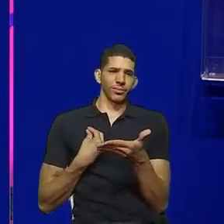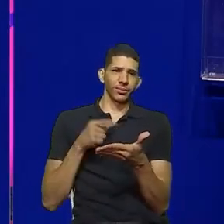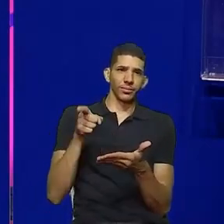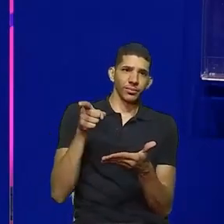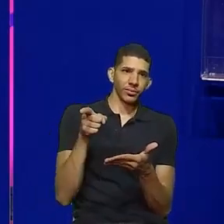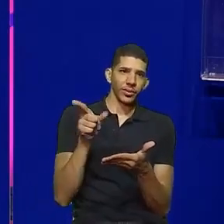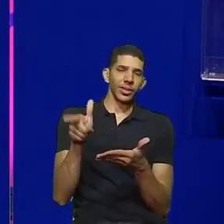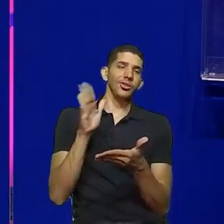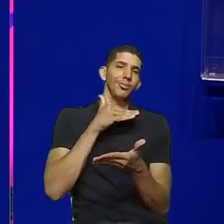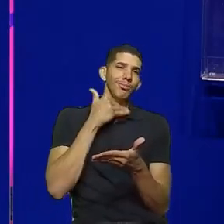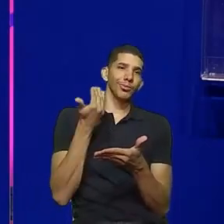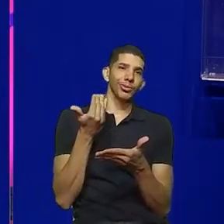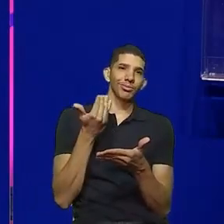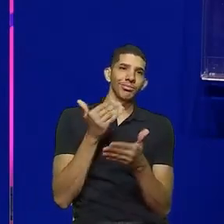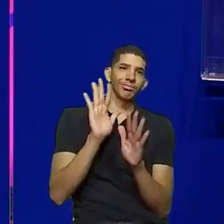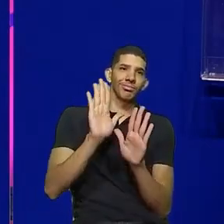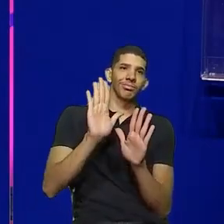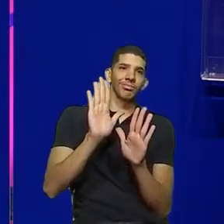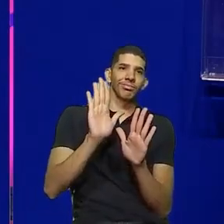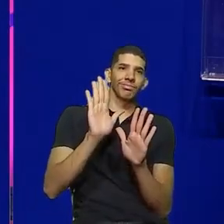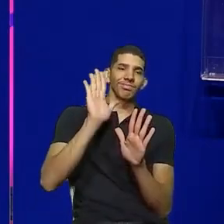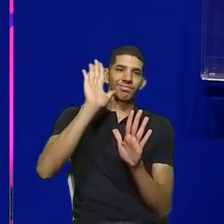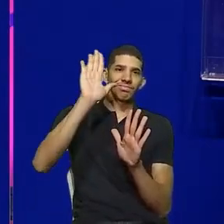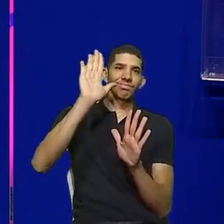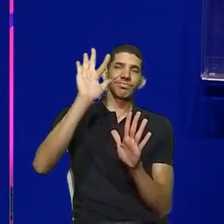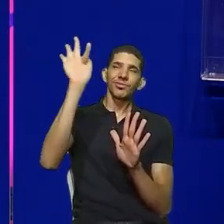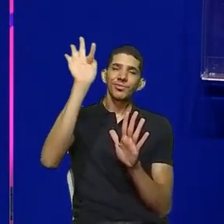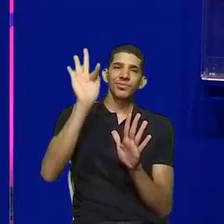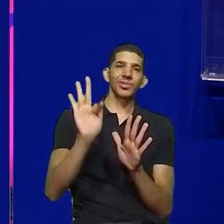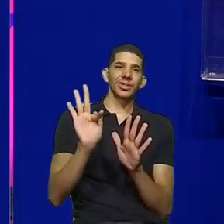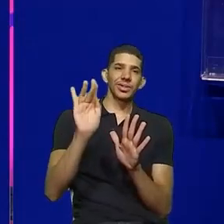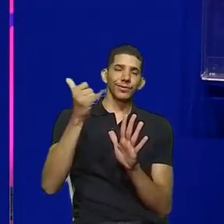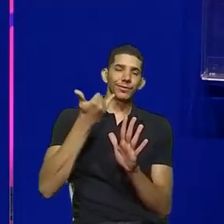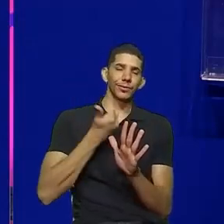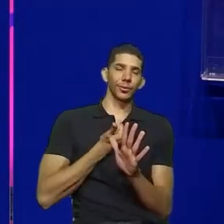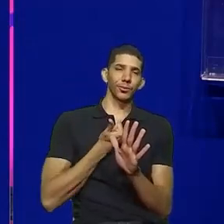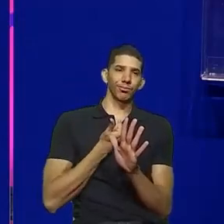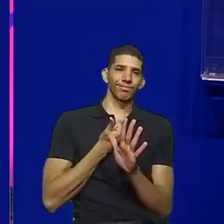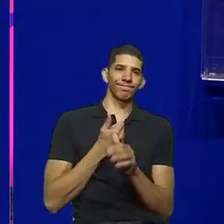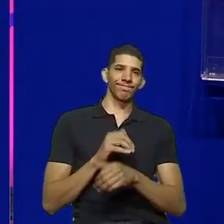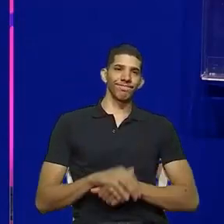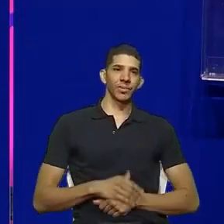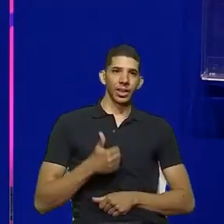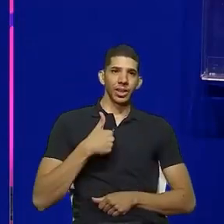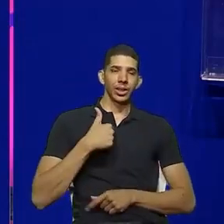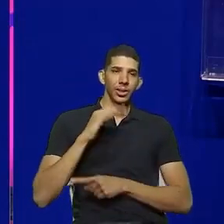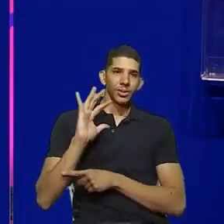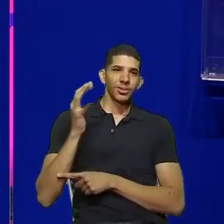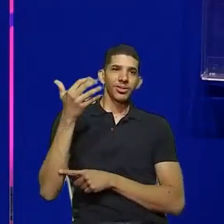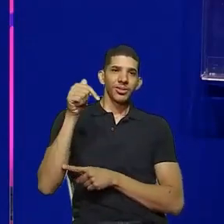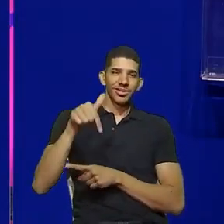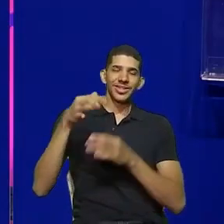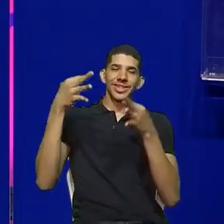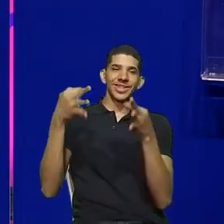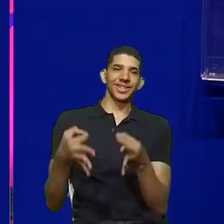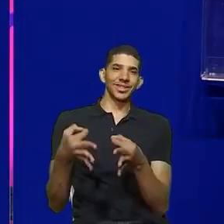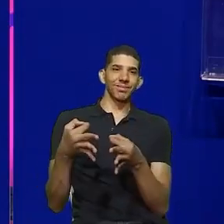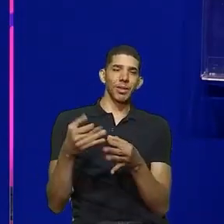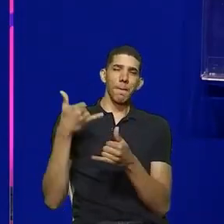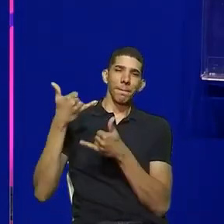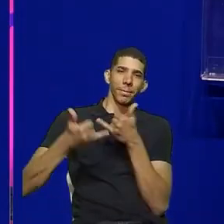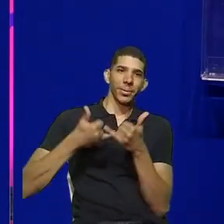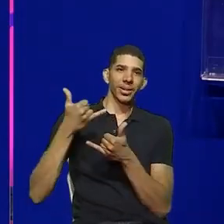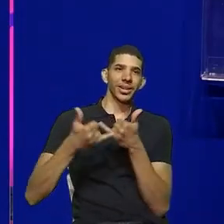no plano espiritual, ela esteja vendo isso, que o que ela falou ali aconteceu direitinho. E com